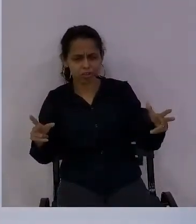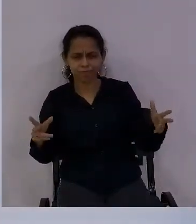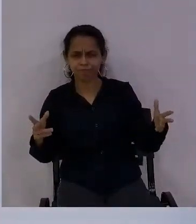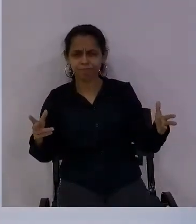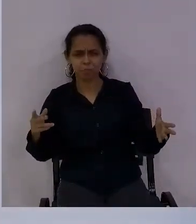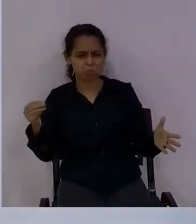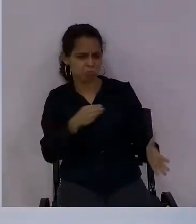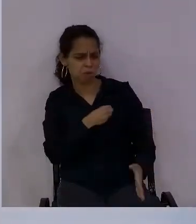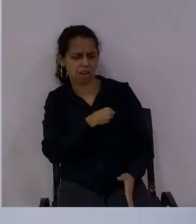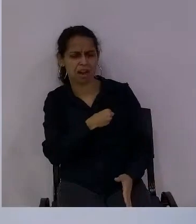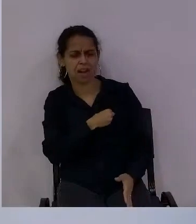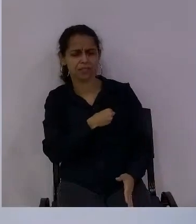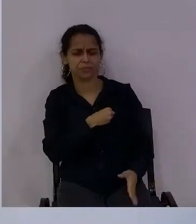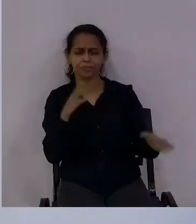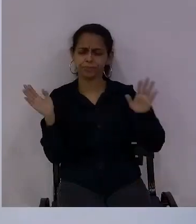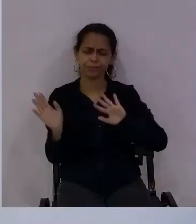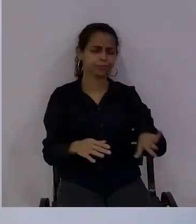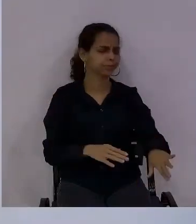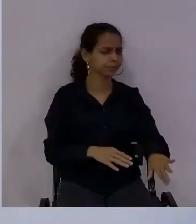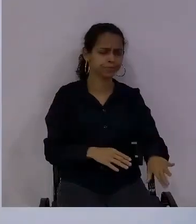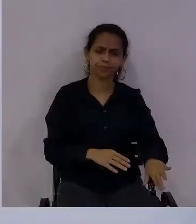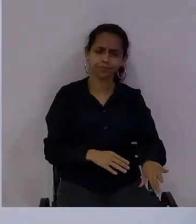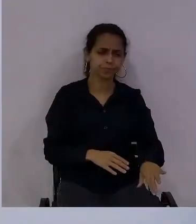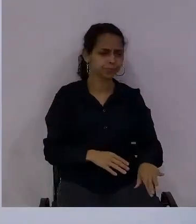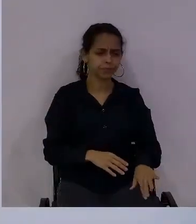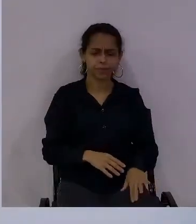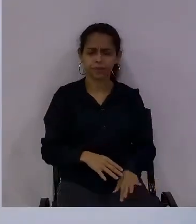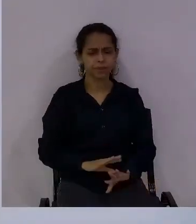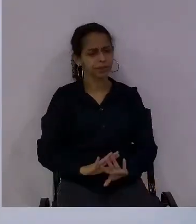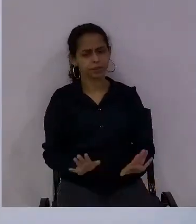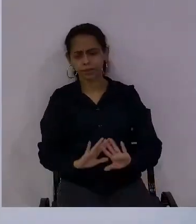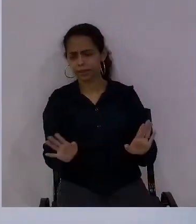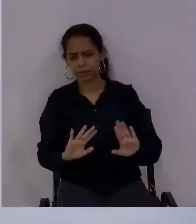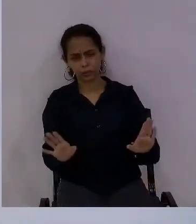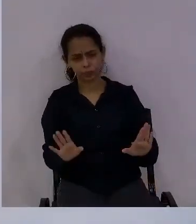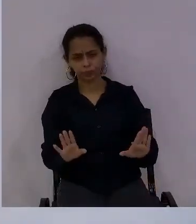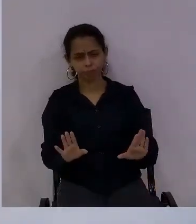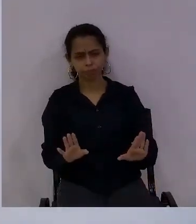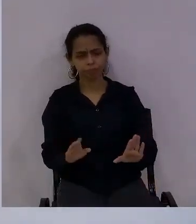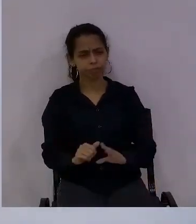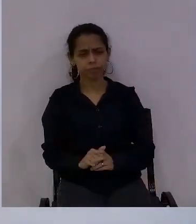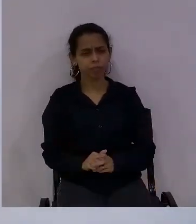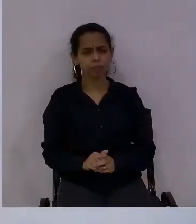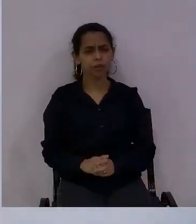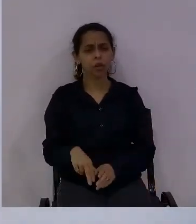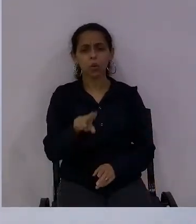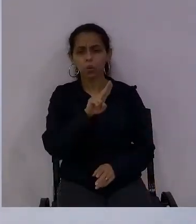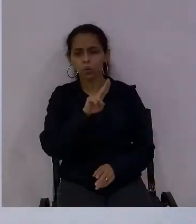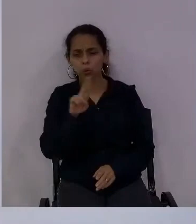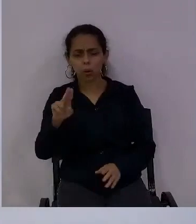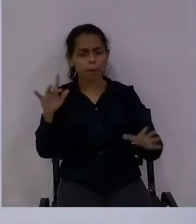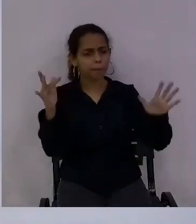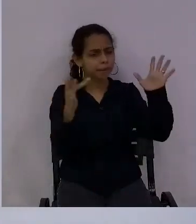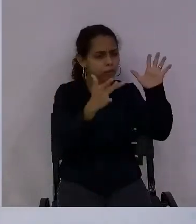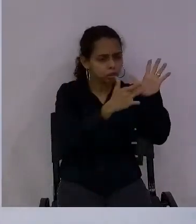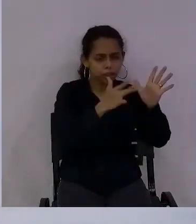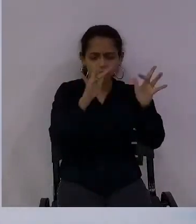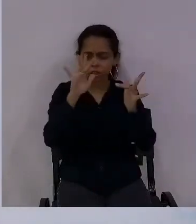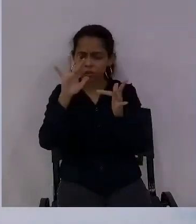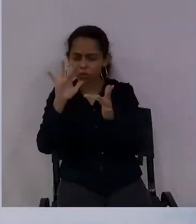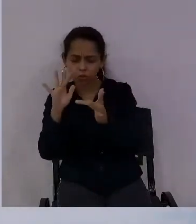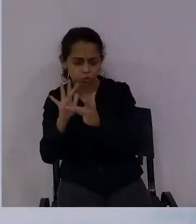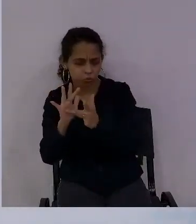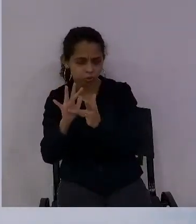como o Senhor nosso Deus escolheu preservar, anunciar e tornar público o nome do seu enviado, do nosso